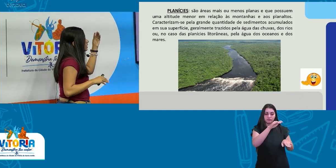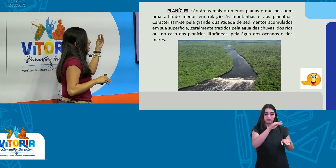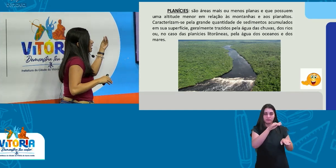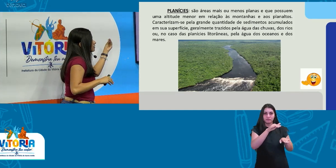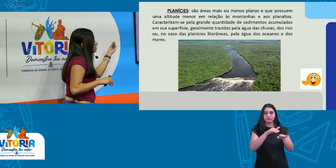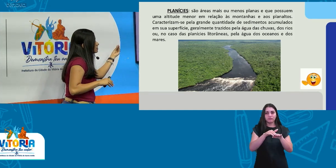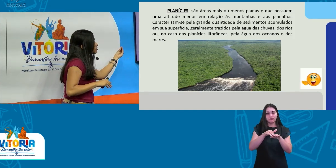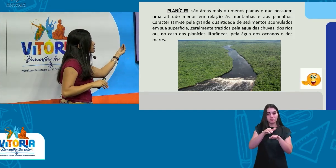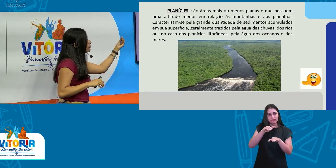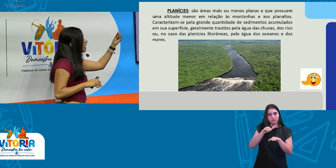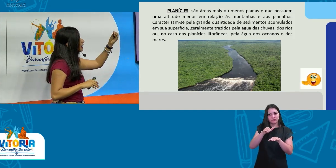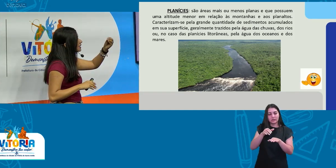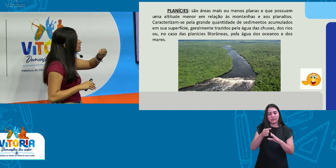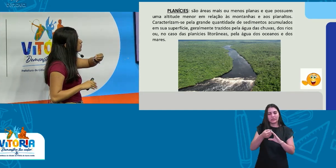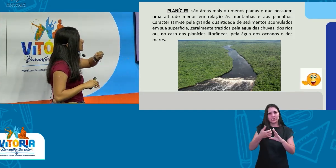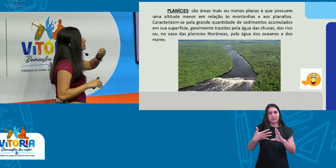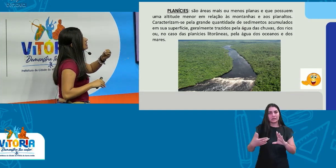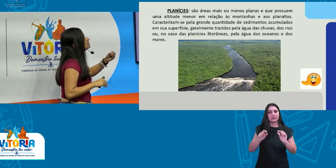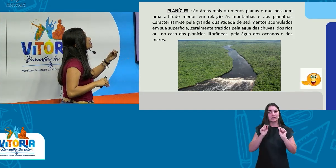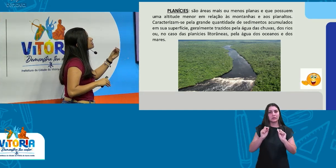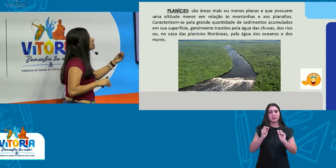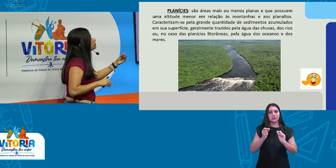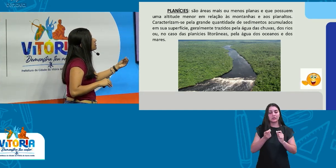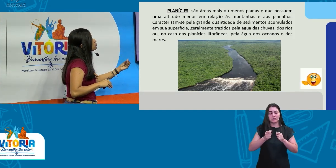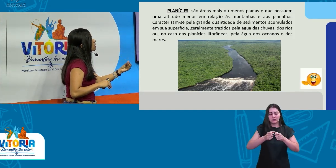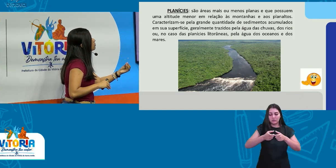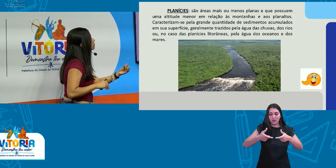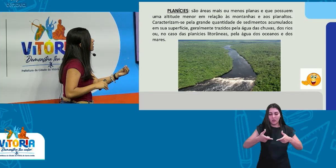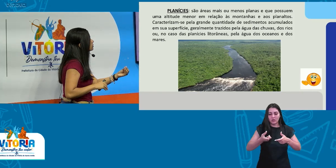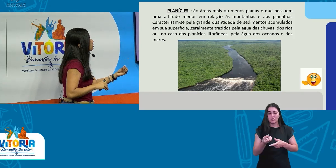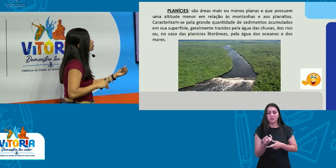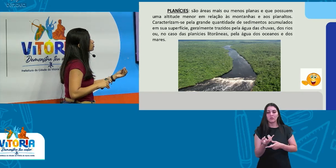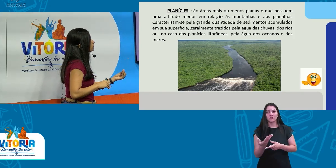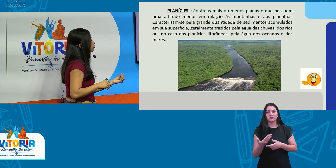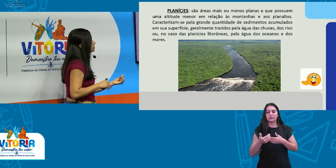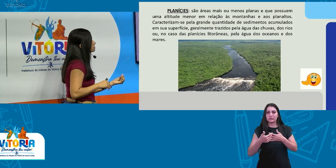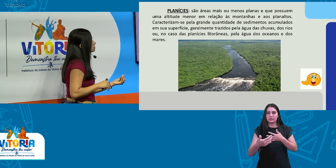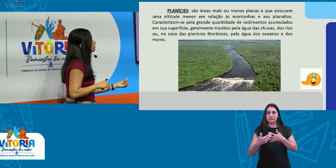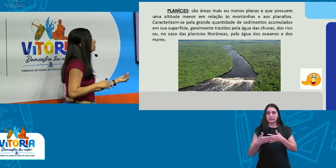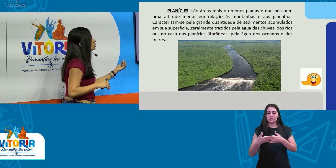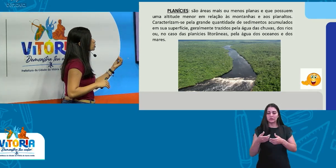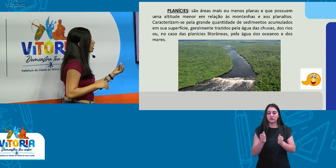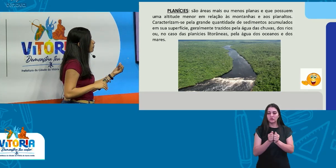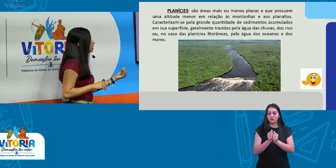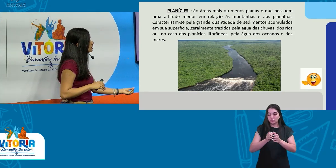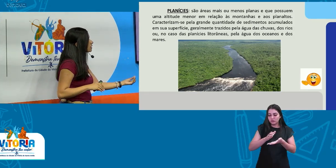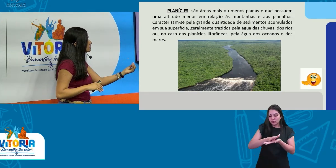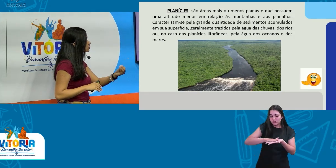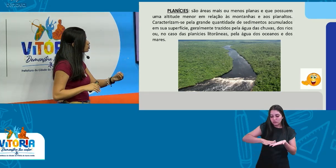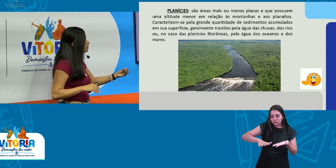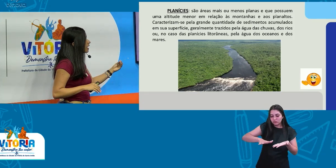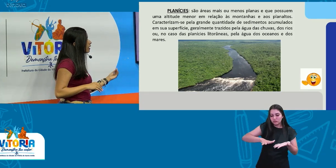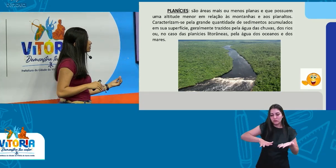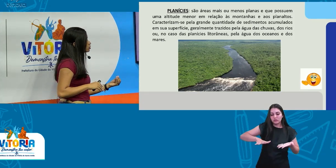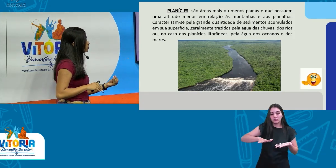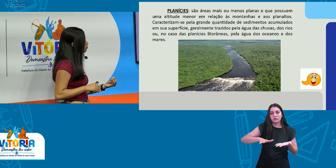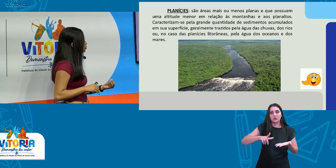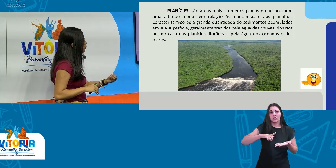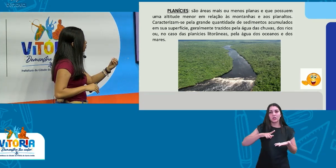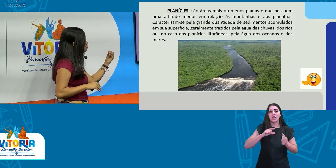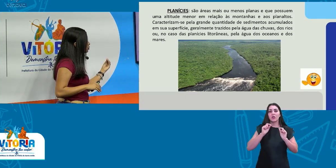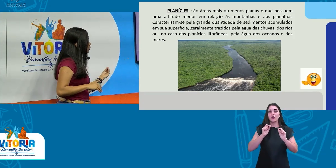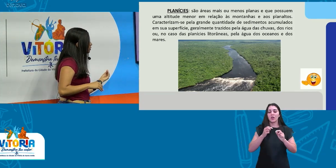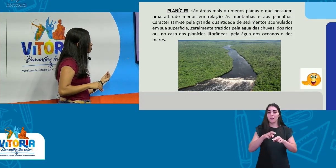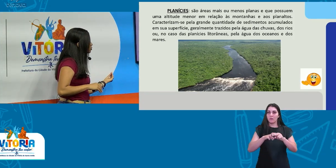certo? Caracterizam-se pela grande quantidade de sedimentos acumulados em sua superfície, geralmente trazidos pela água das